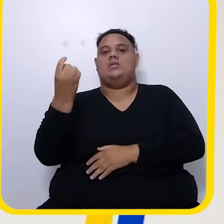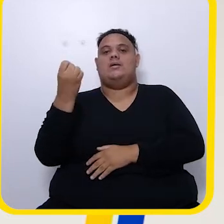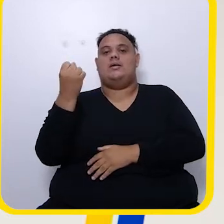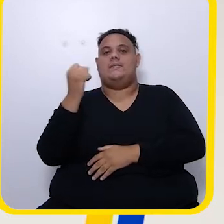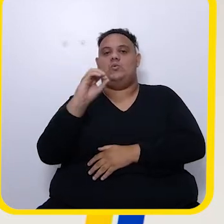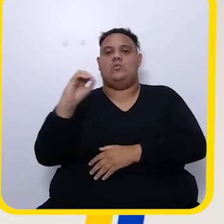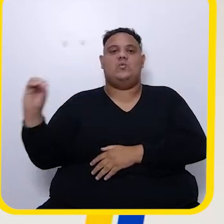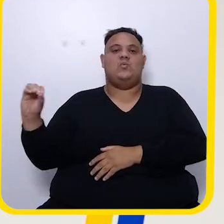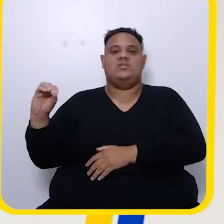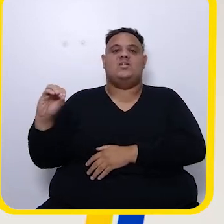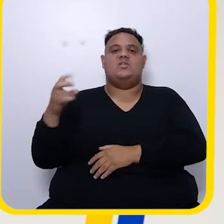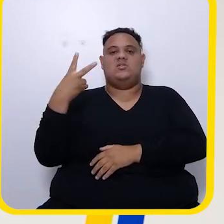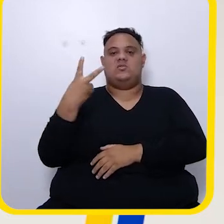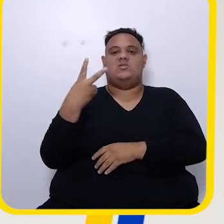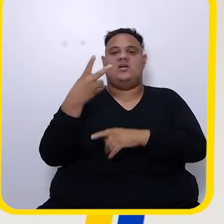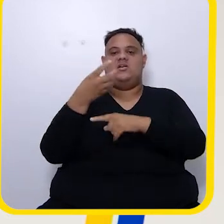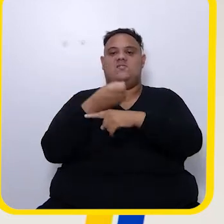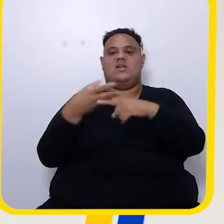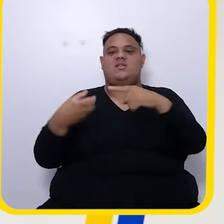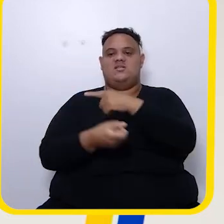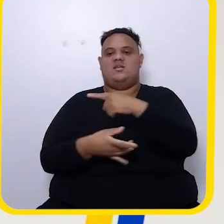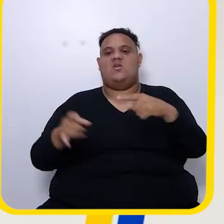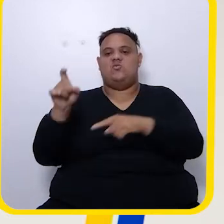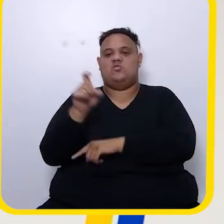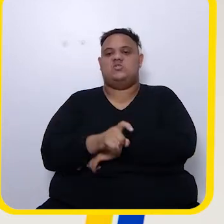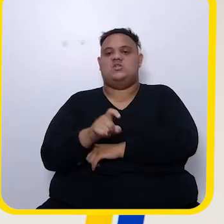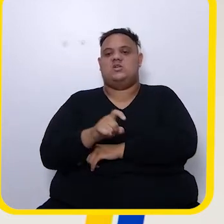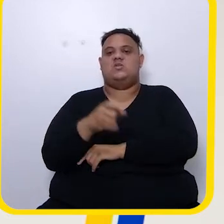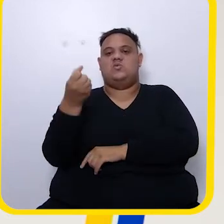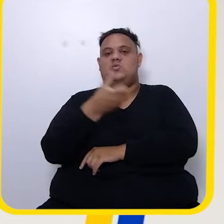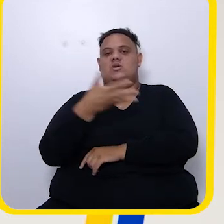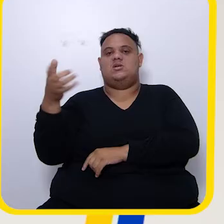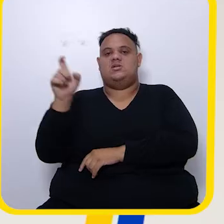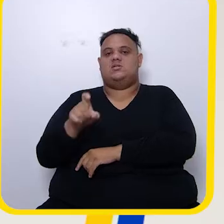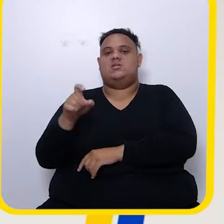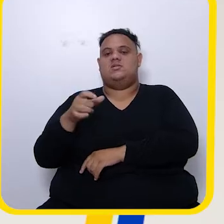segunda fração vai multiplicar tanto o x quanto o 6.